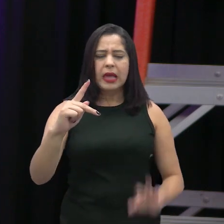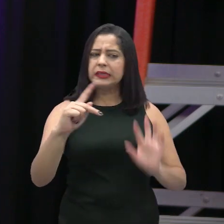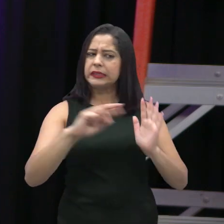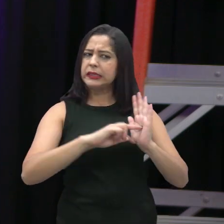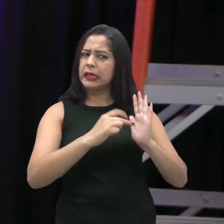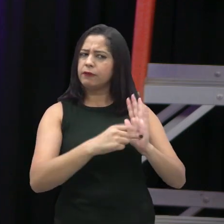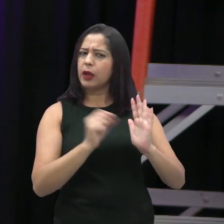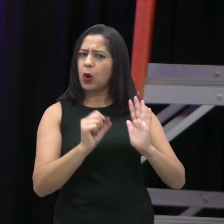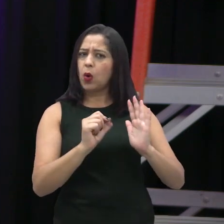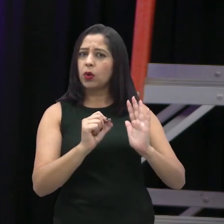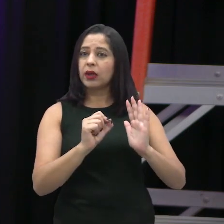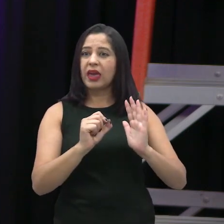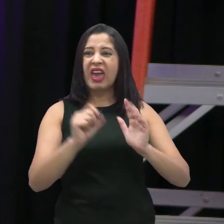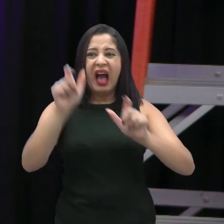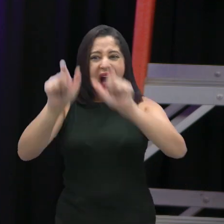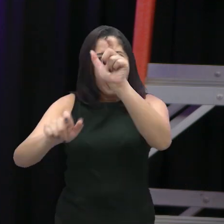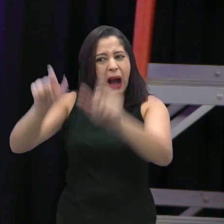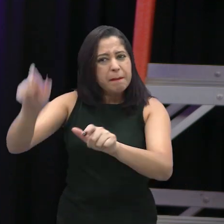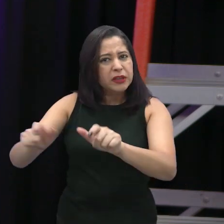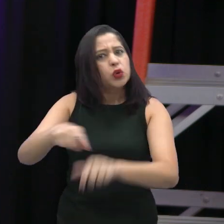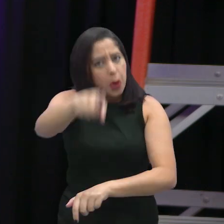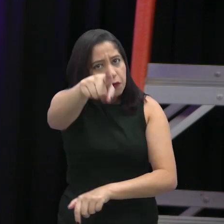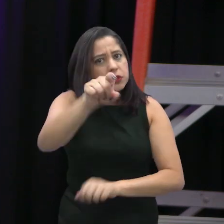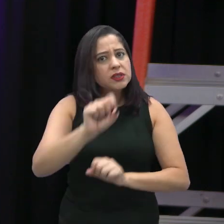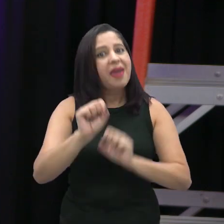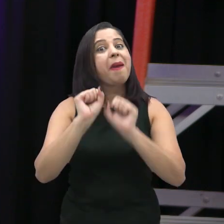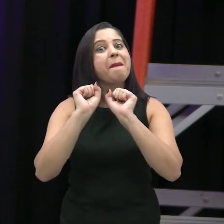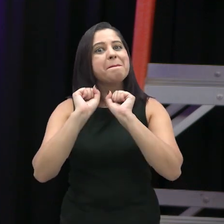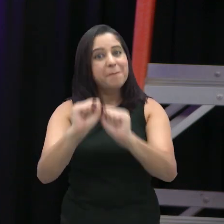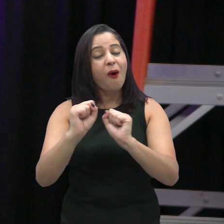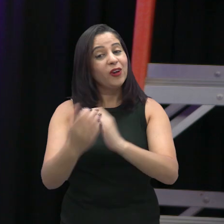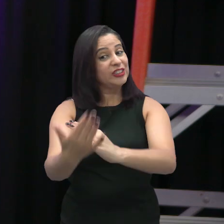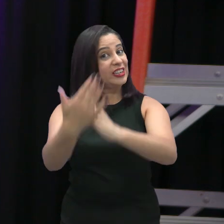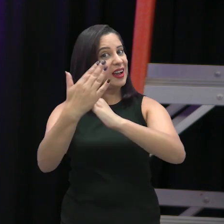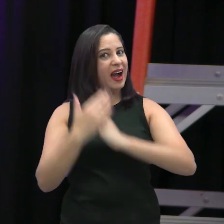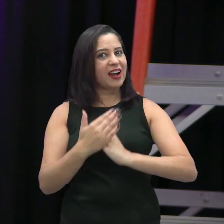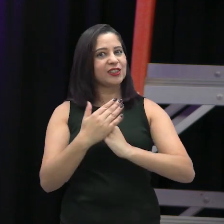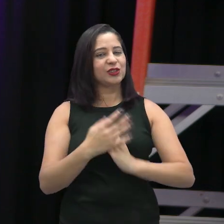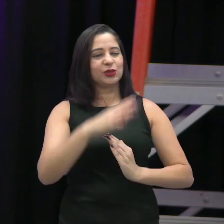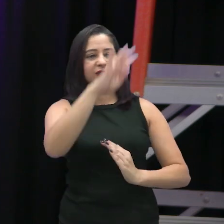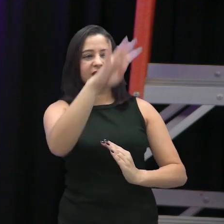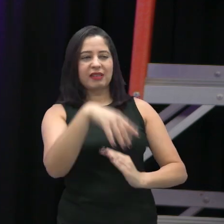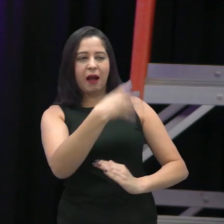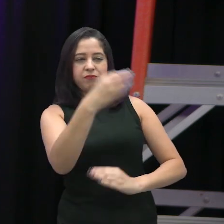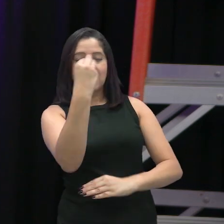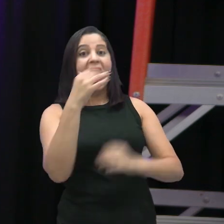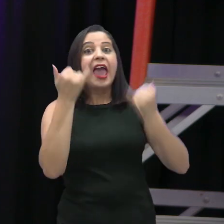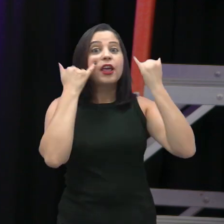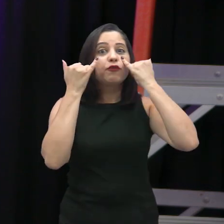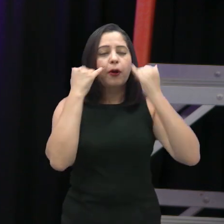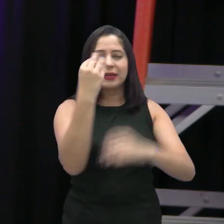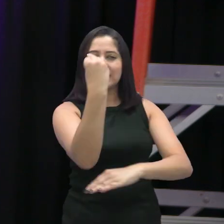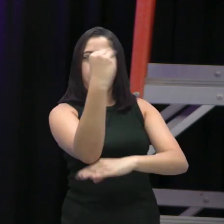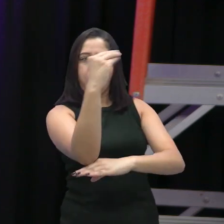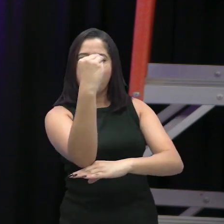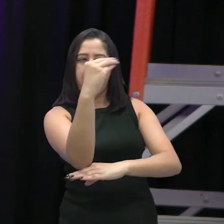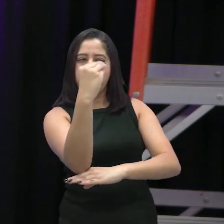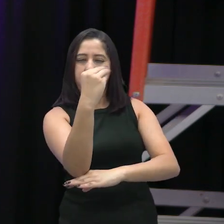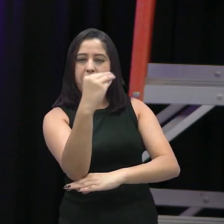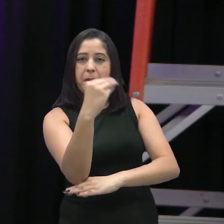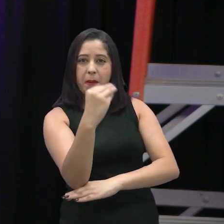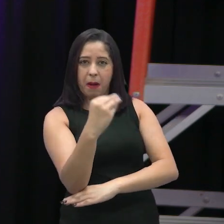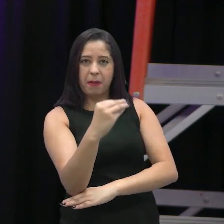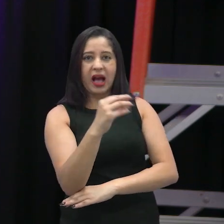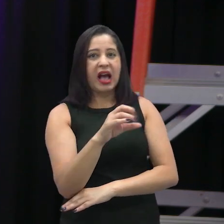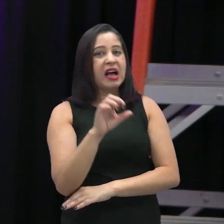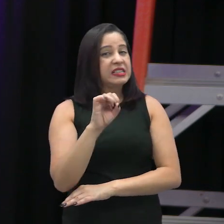Isso significa que qualquer morador, você viu, pode ajudar a completar o inventário, inserindo novas informações sobre aquilo que